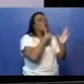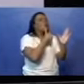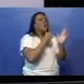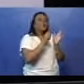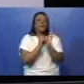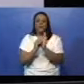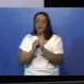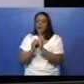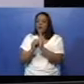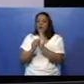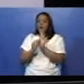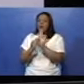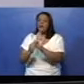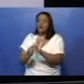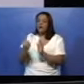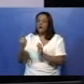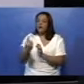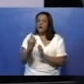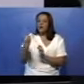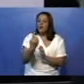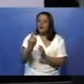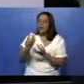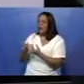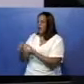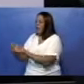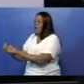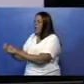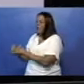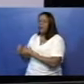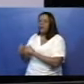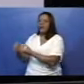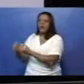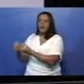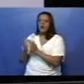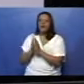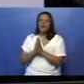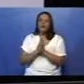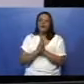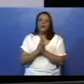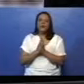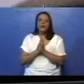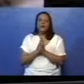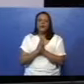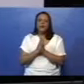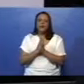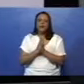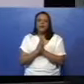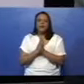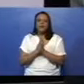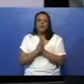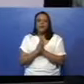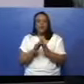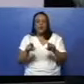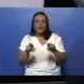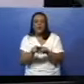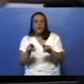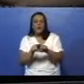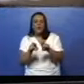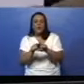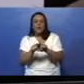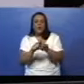feminino ele pode indicar o número desse substantivo o singular ou plural e ainda ele pode